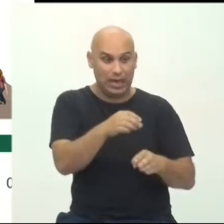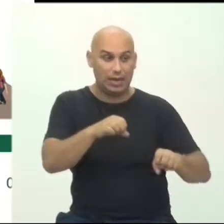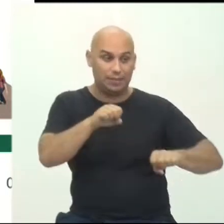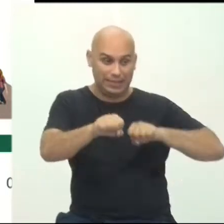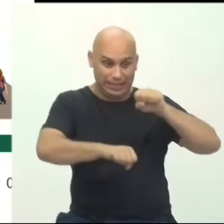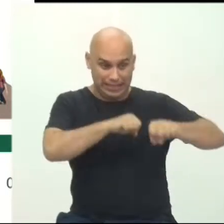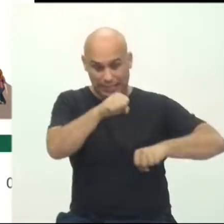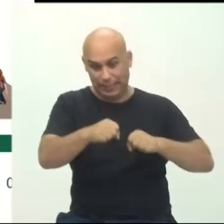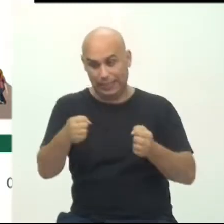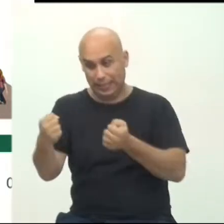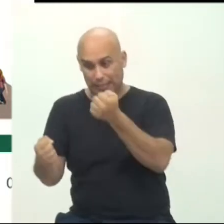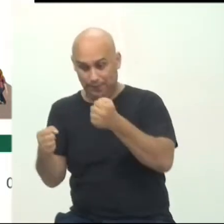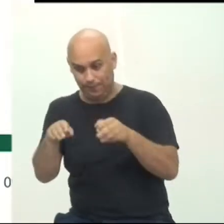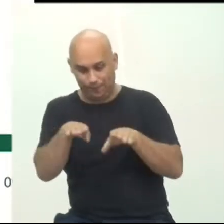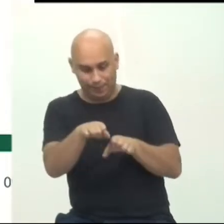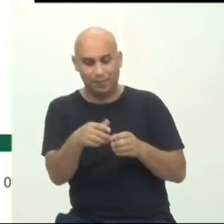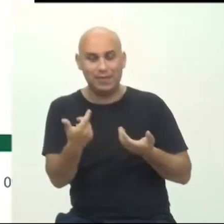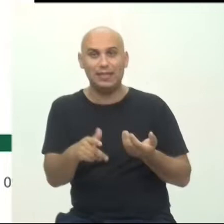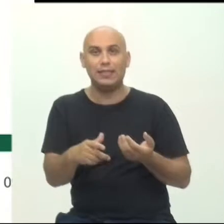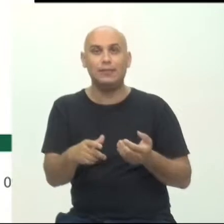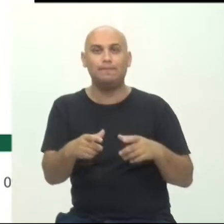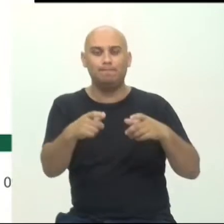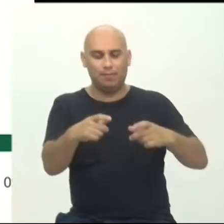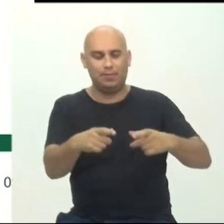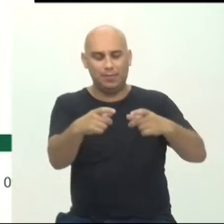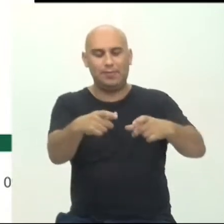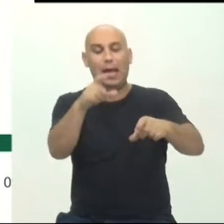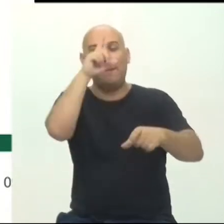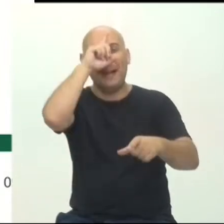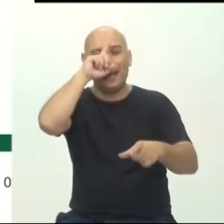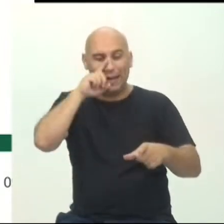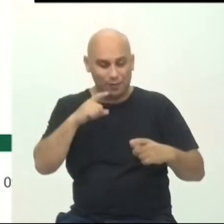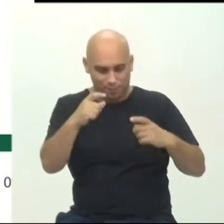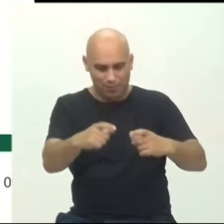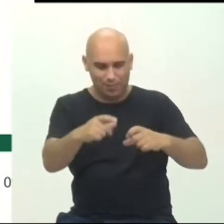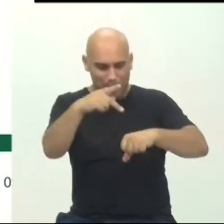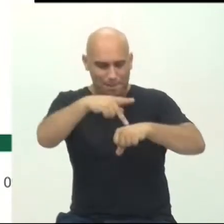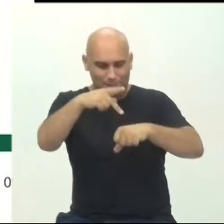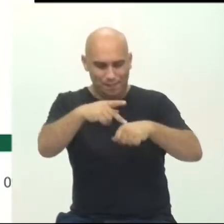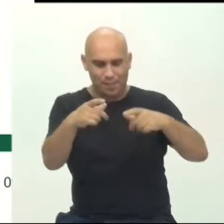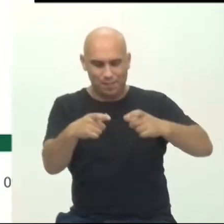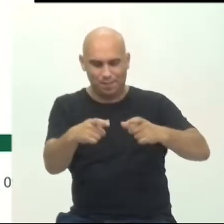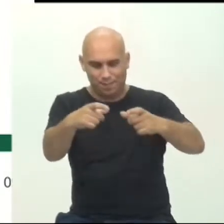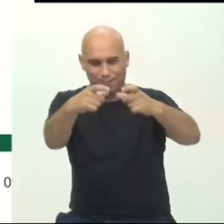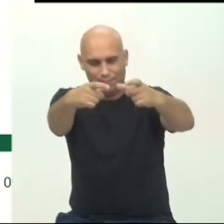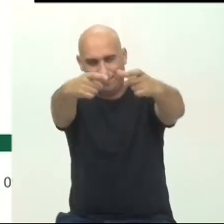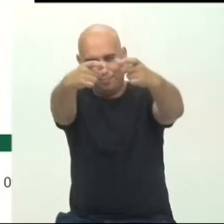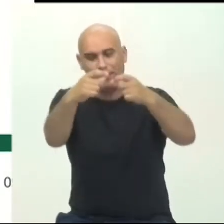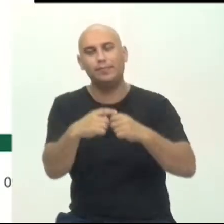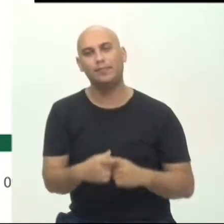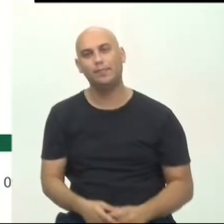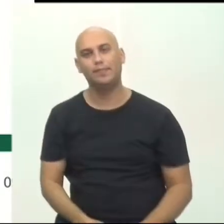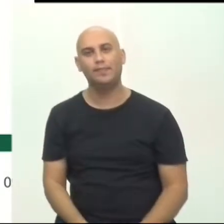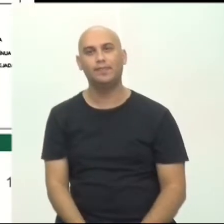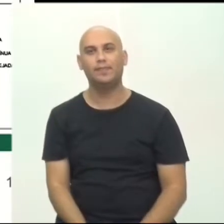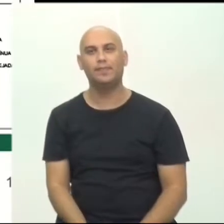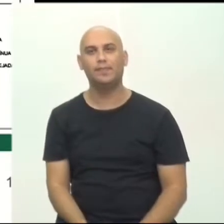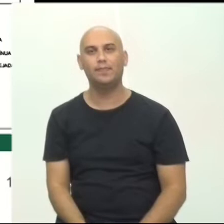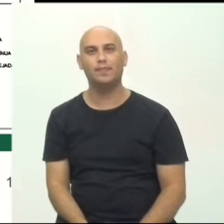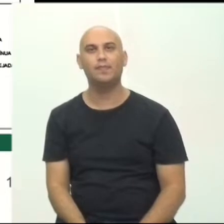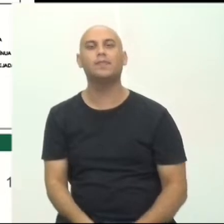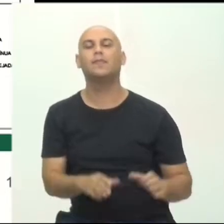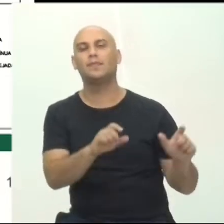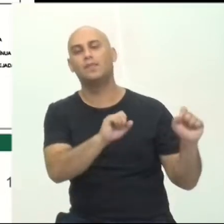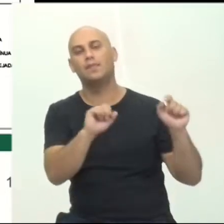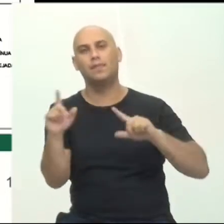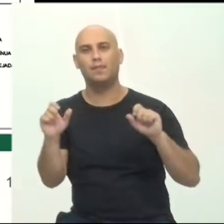né? Pode passar. Outra imagem ilustrando. Pode passar